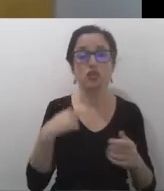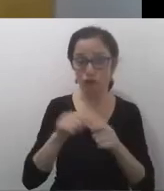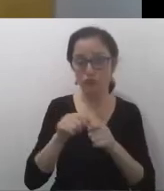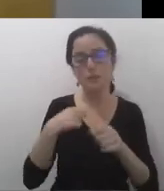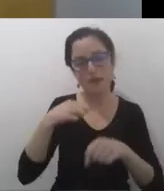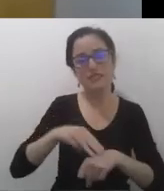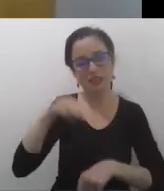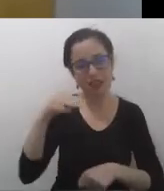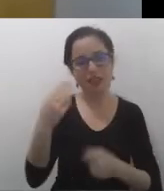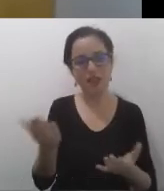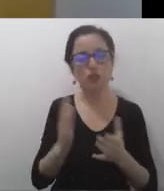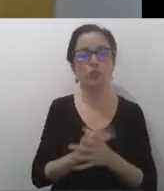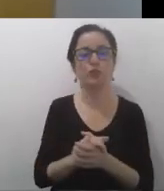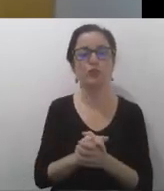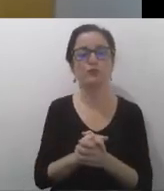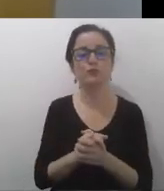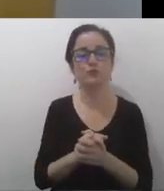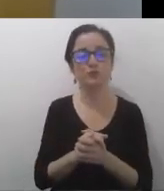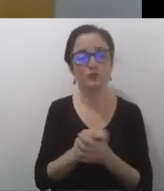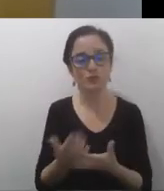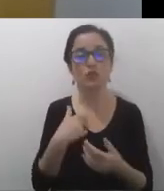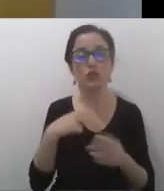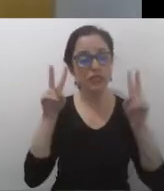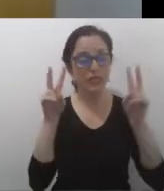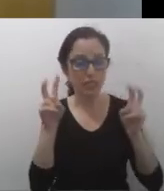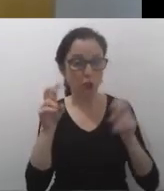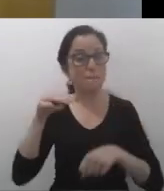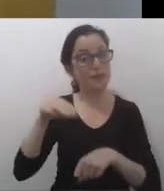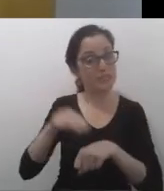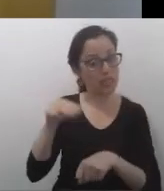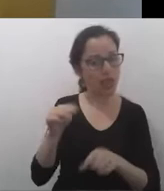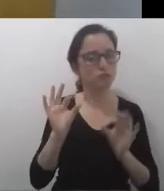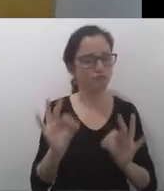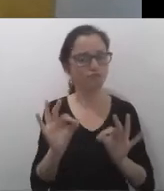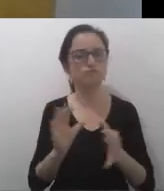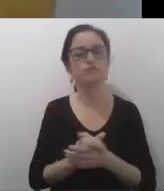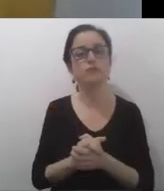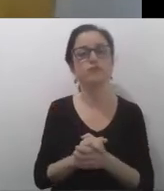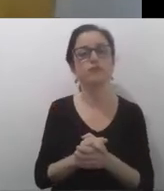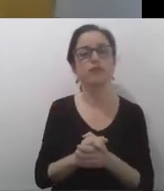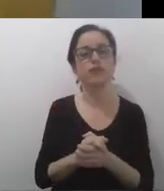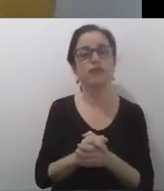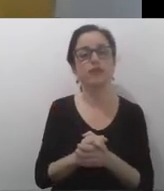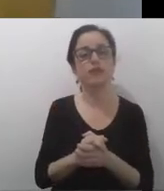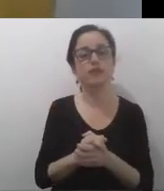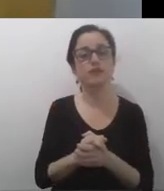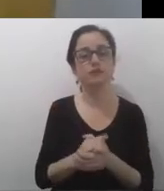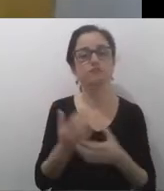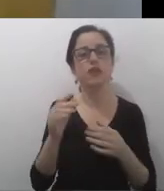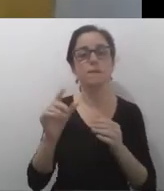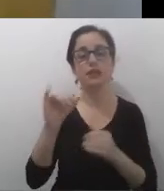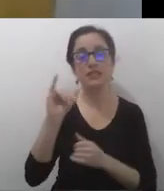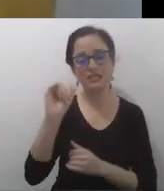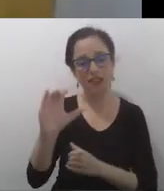E quando eu fiz o mestrado, o subtítulo do mestrado é justamente